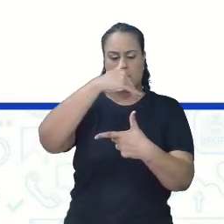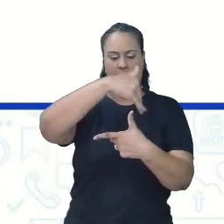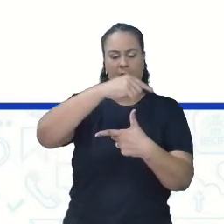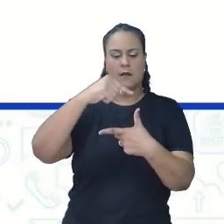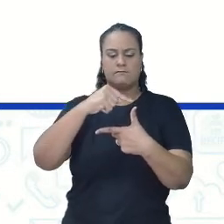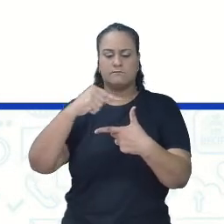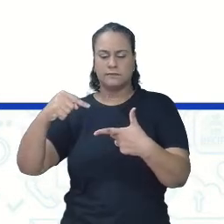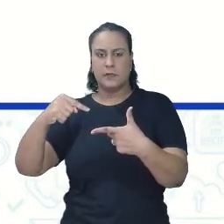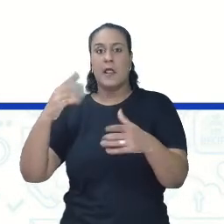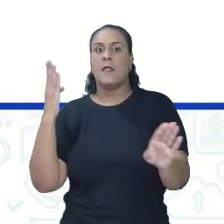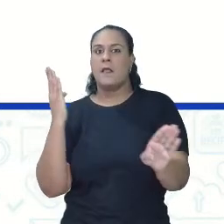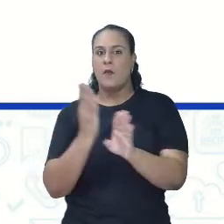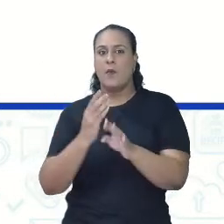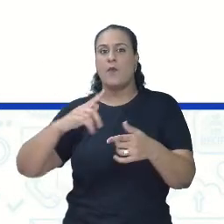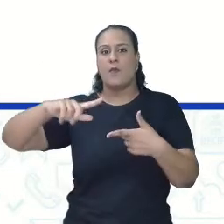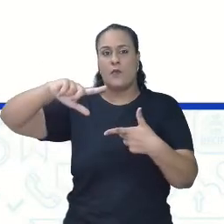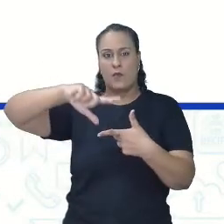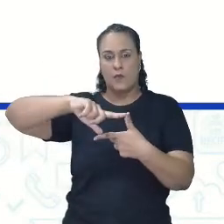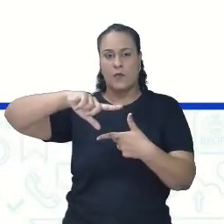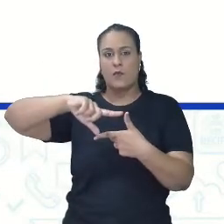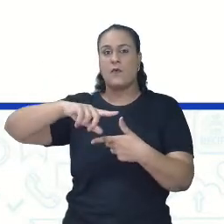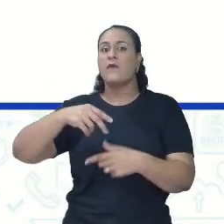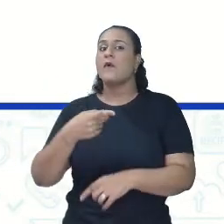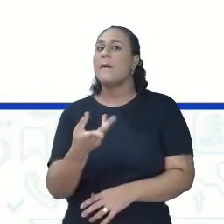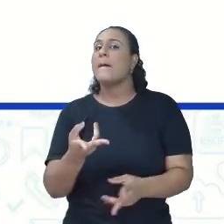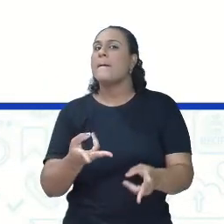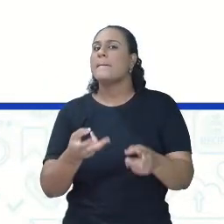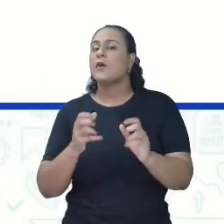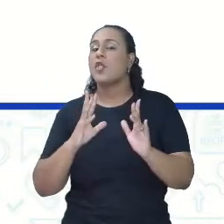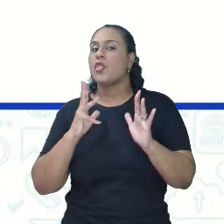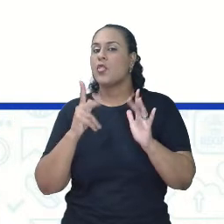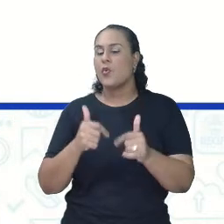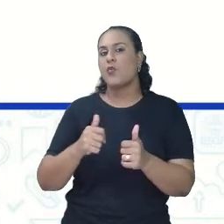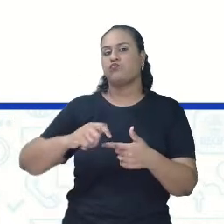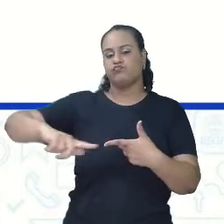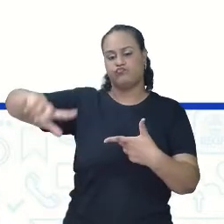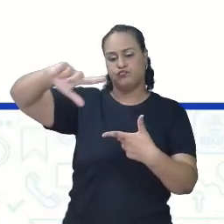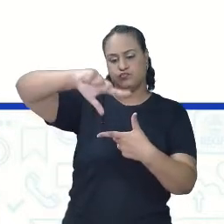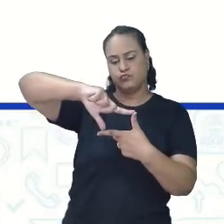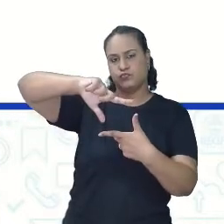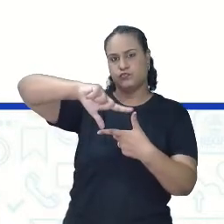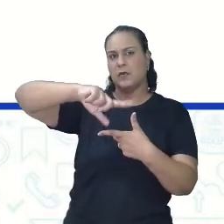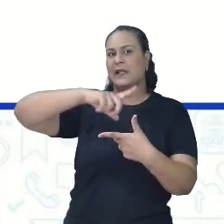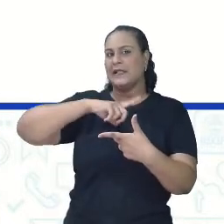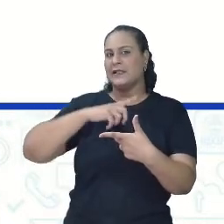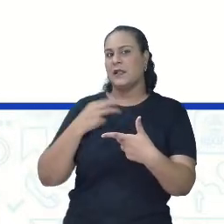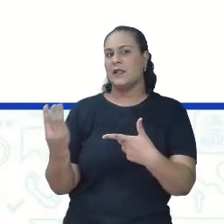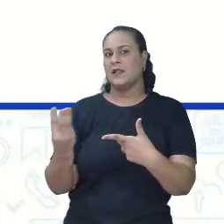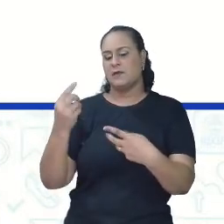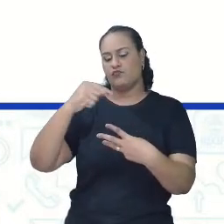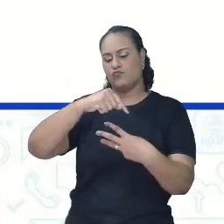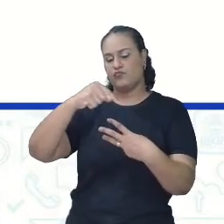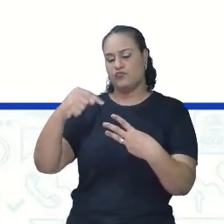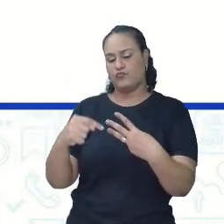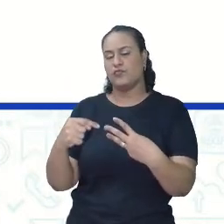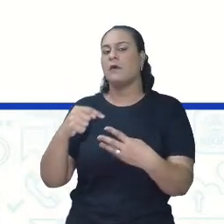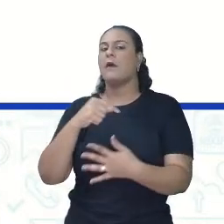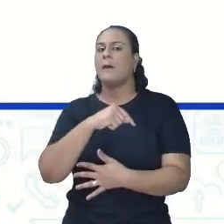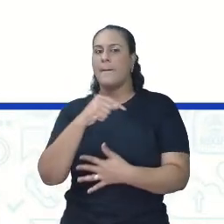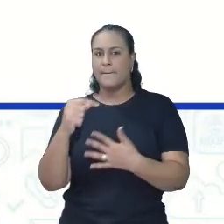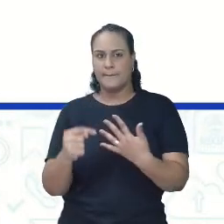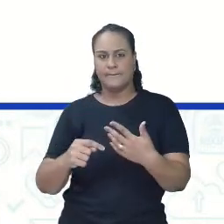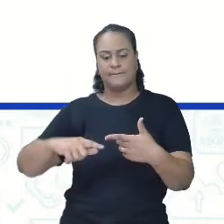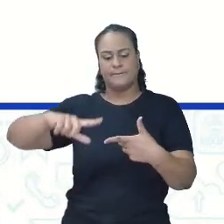um poliedro, certo? Então, você vê aí que em todo poliedro a gente tem esses 3 elementos, certo? Os vértices,